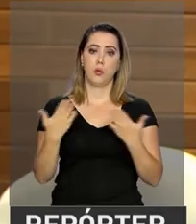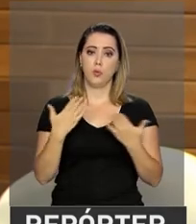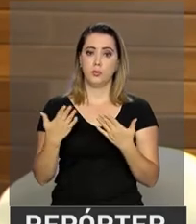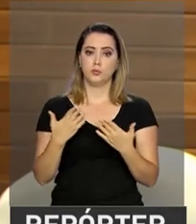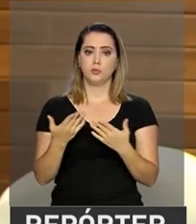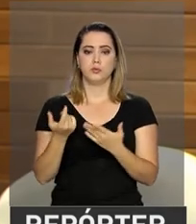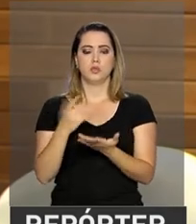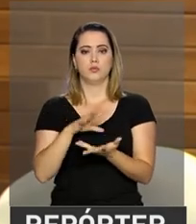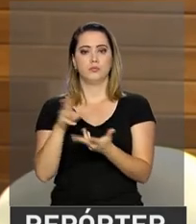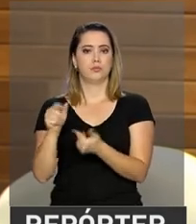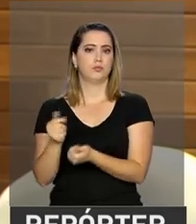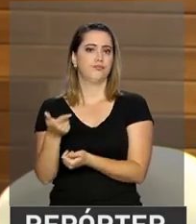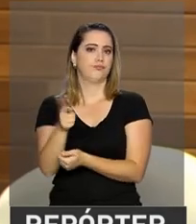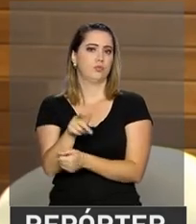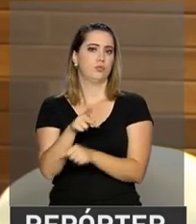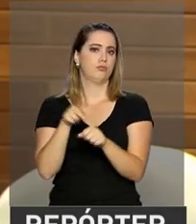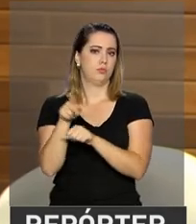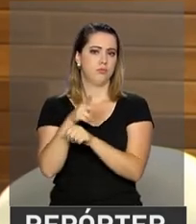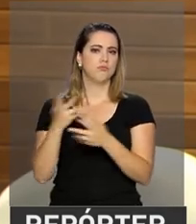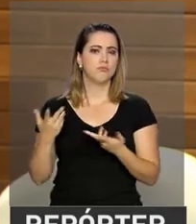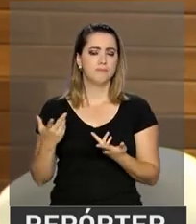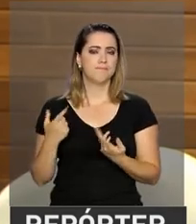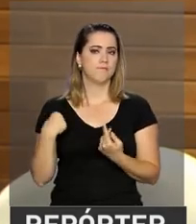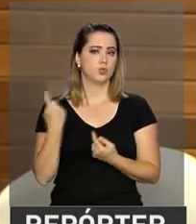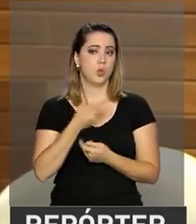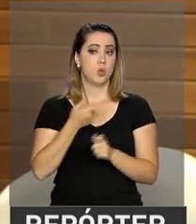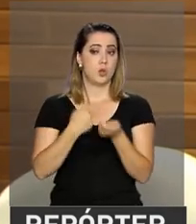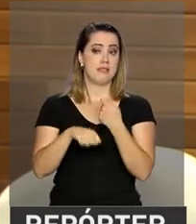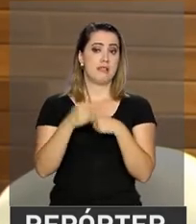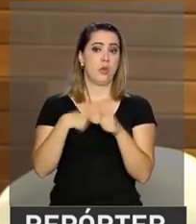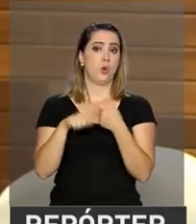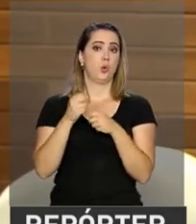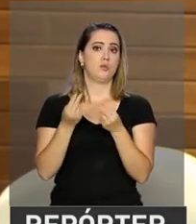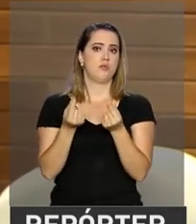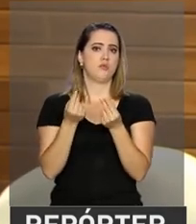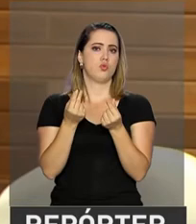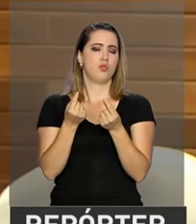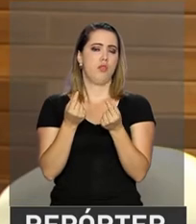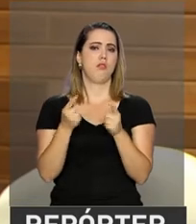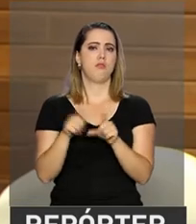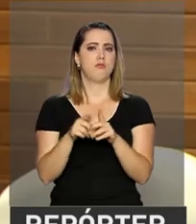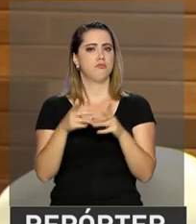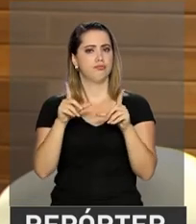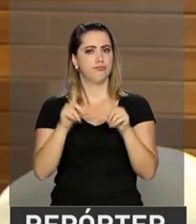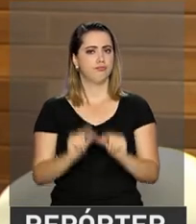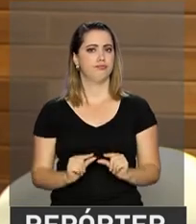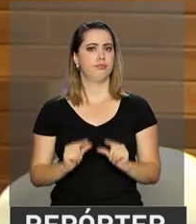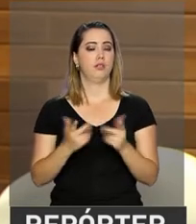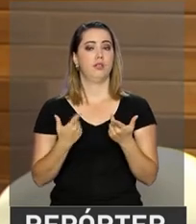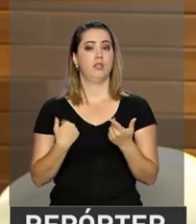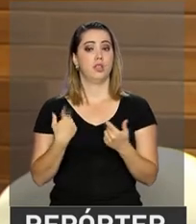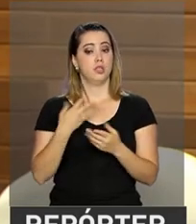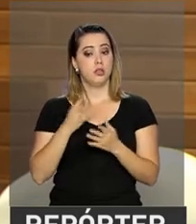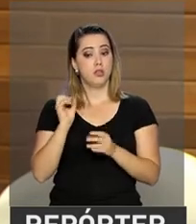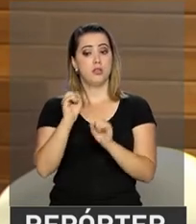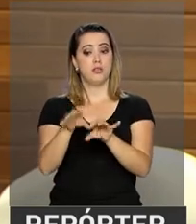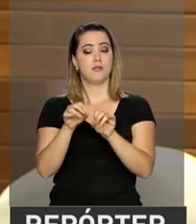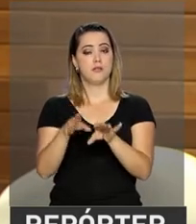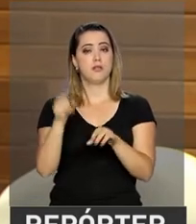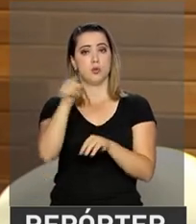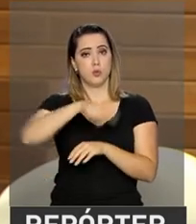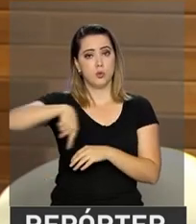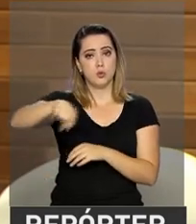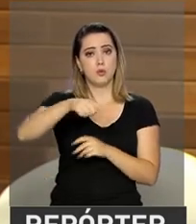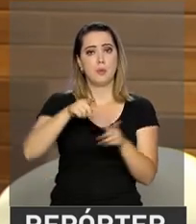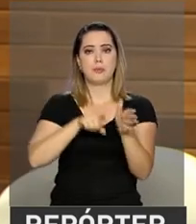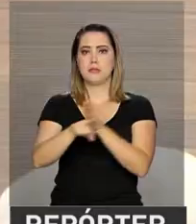o mercado internacional. Portanto, economizamos divisas, economizamos recursos e implementamos conhecimento para os